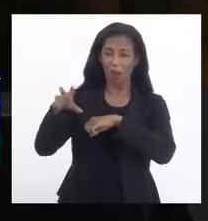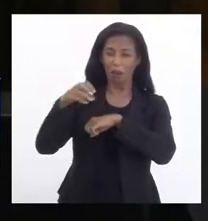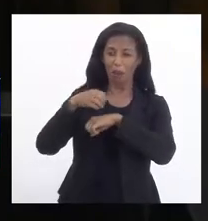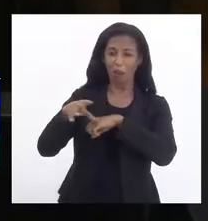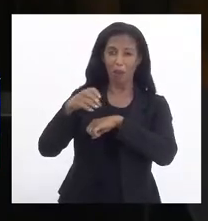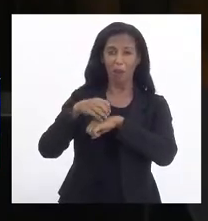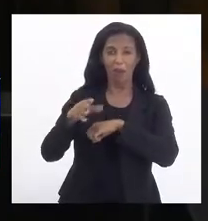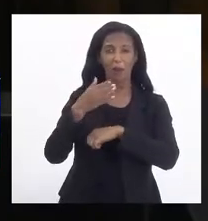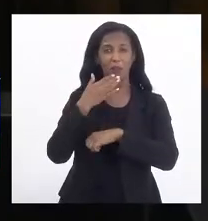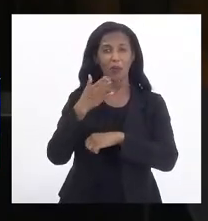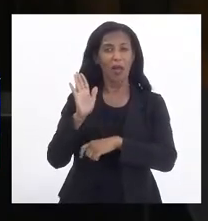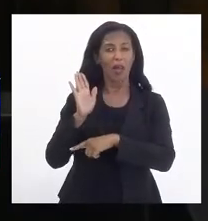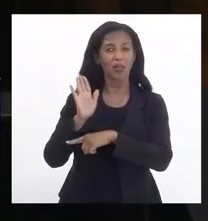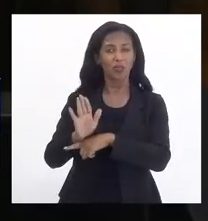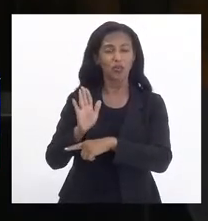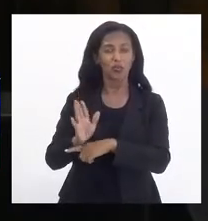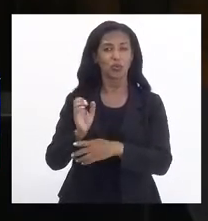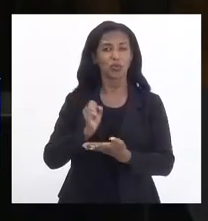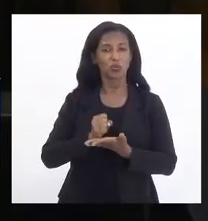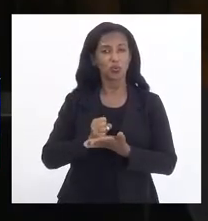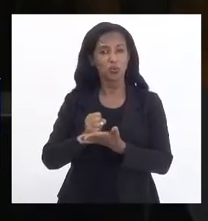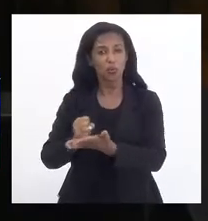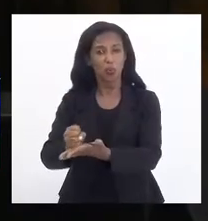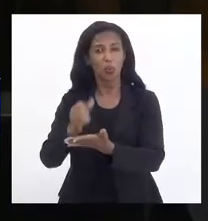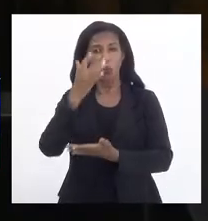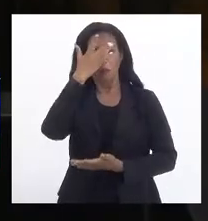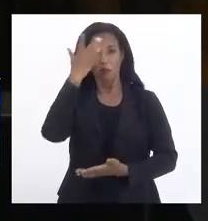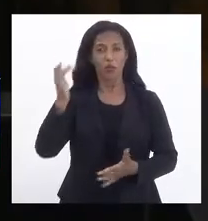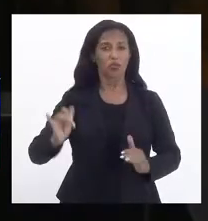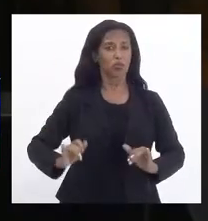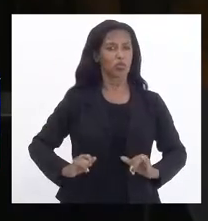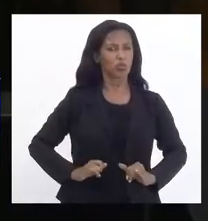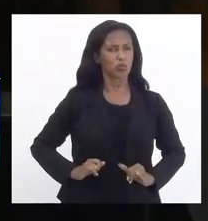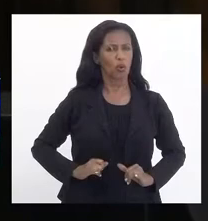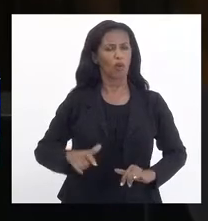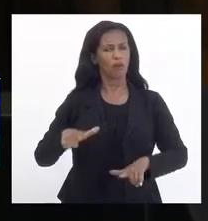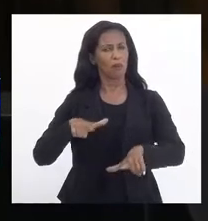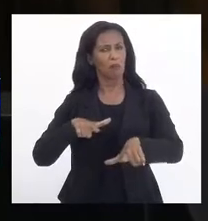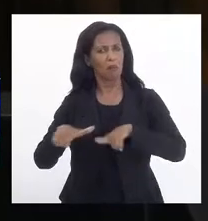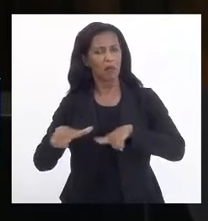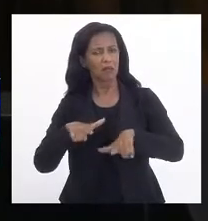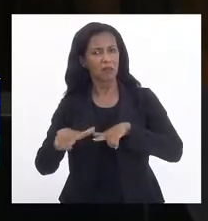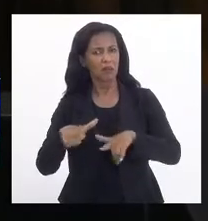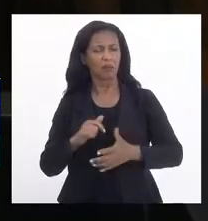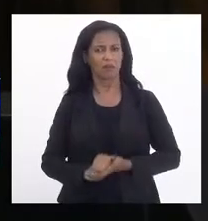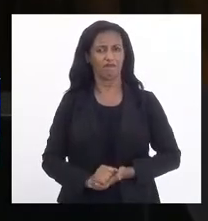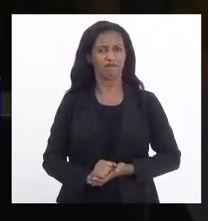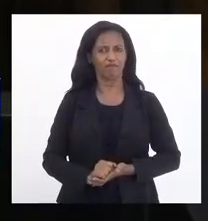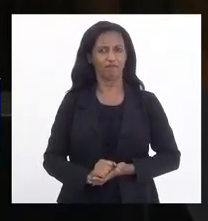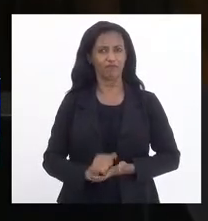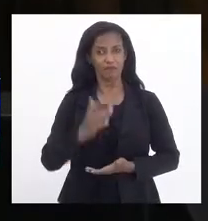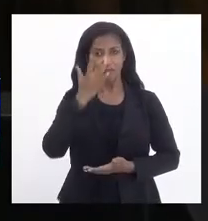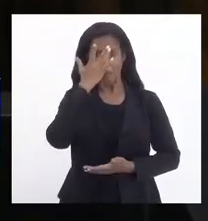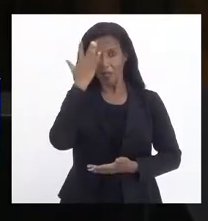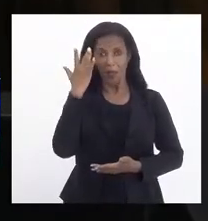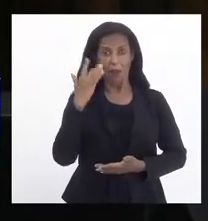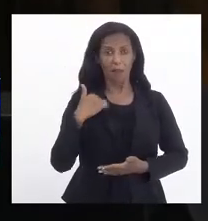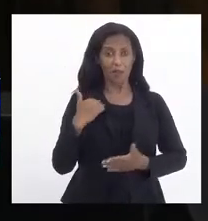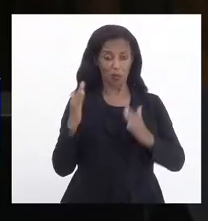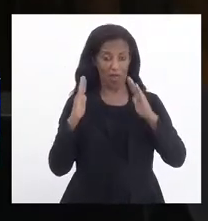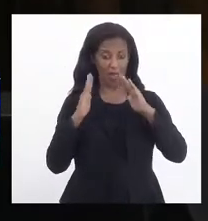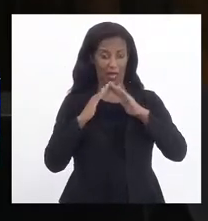de socorro, de pessoas que sofrem ao sair para trabalhar e pisam. Não é nem pisa, deputado,